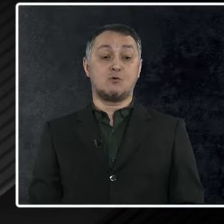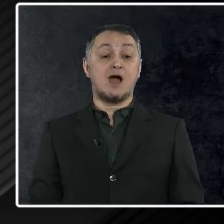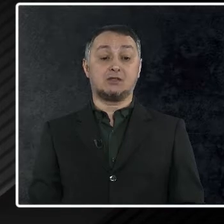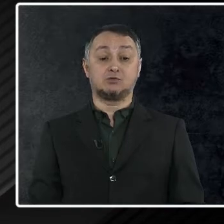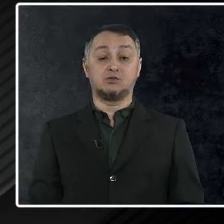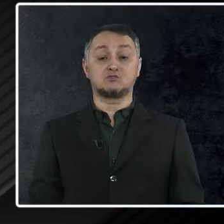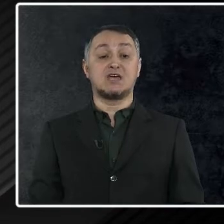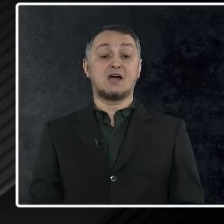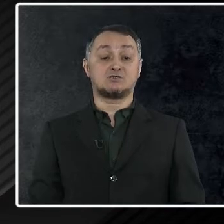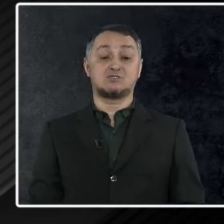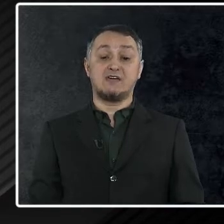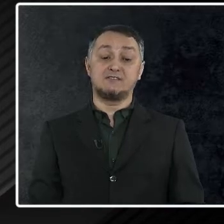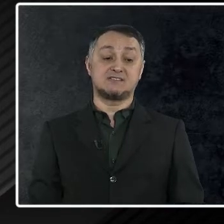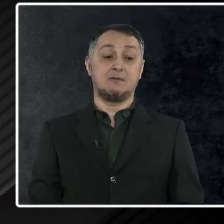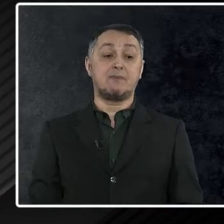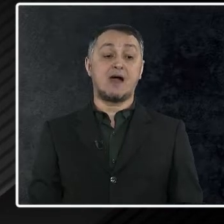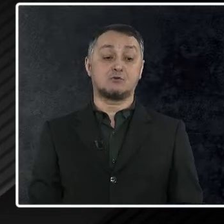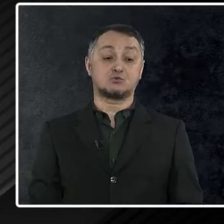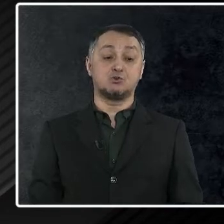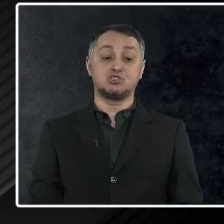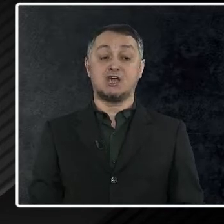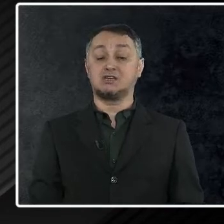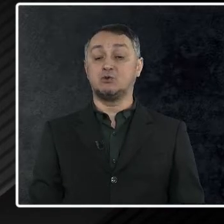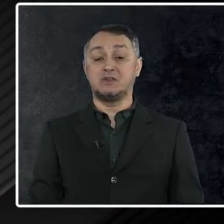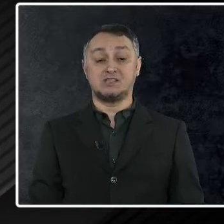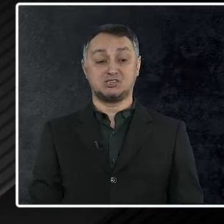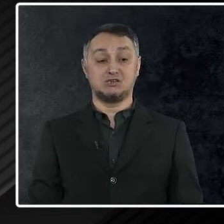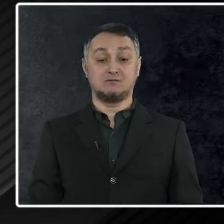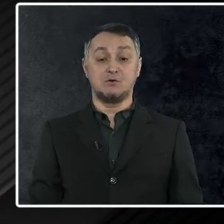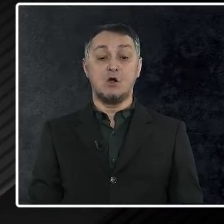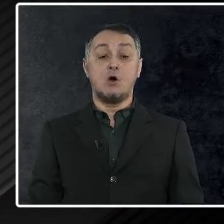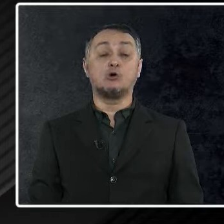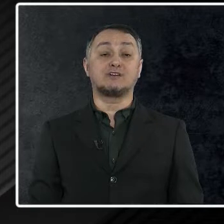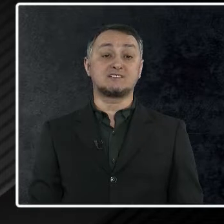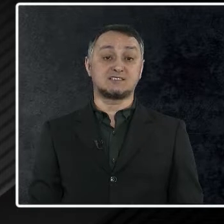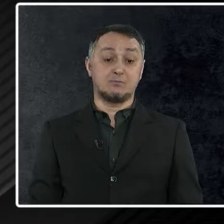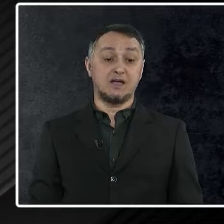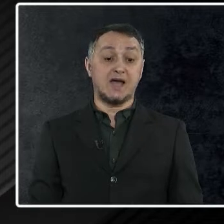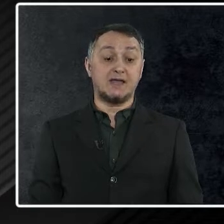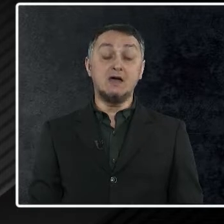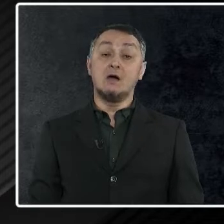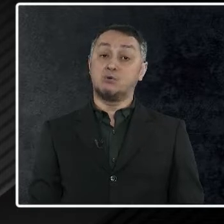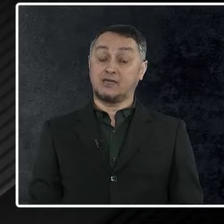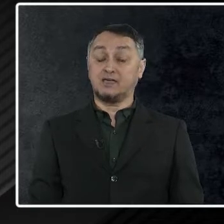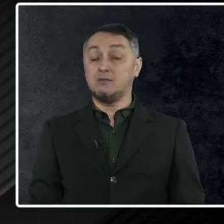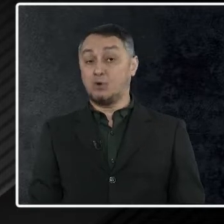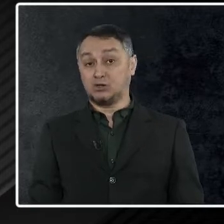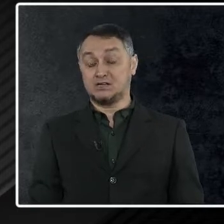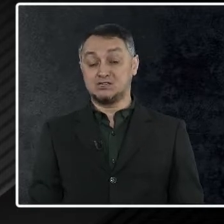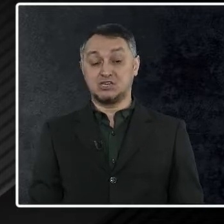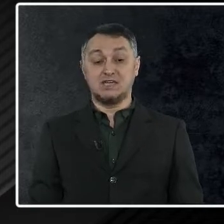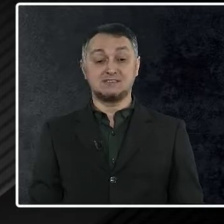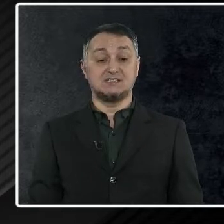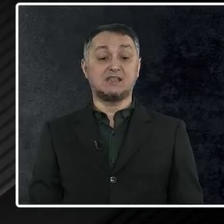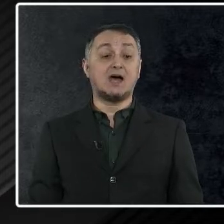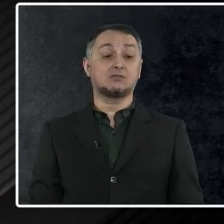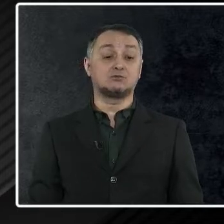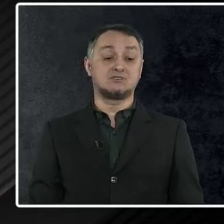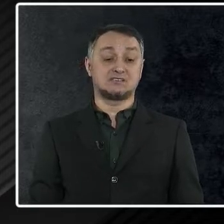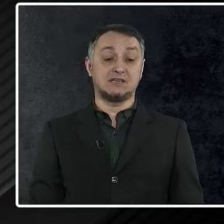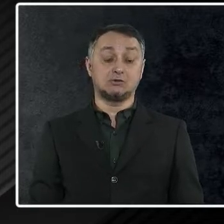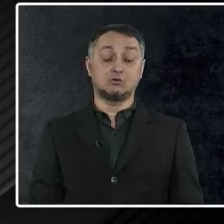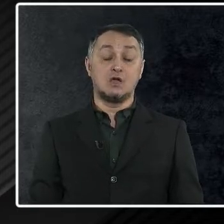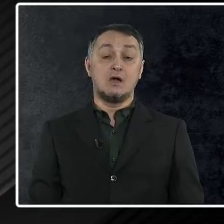parágrafo 4º, que os gastos devem ser pagos por cheque nominativo ou transação bancária. Por que é importante esse